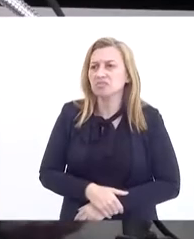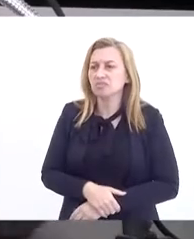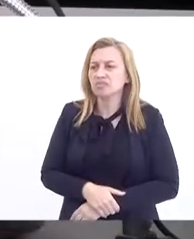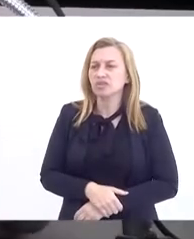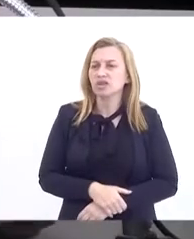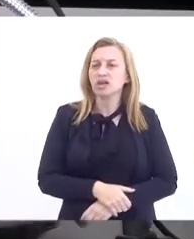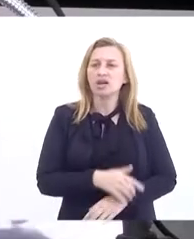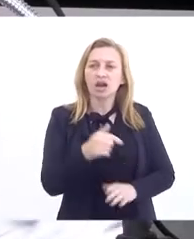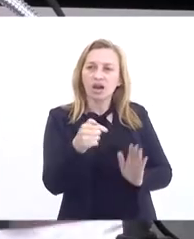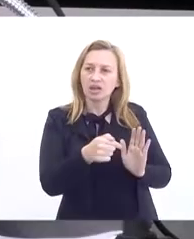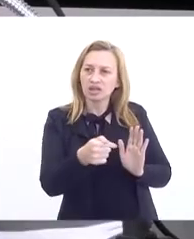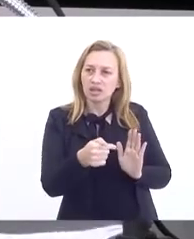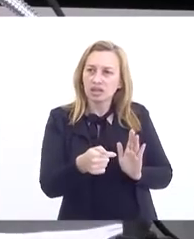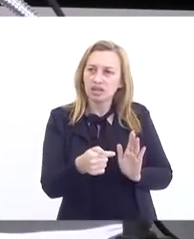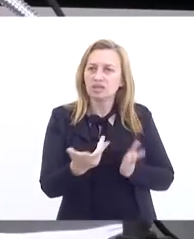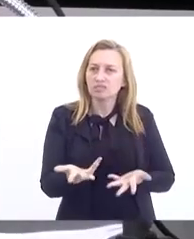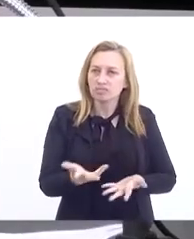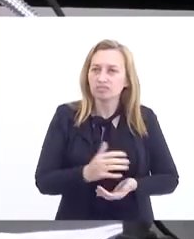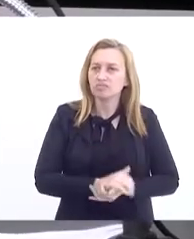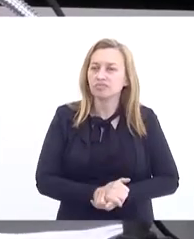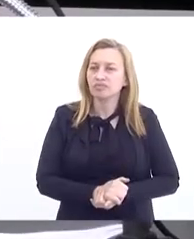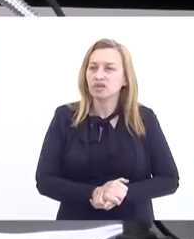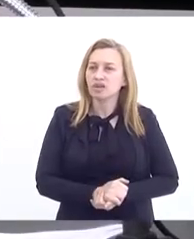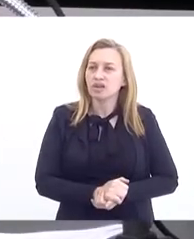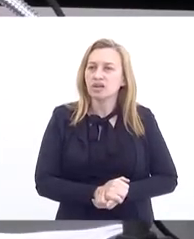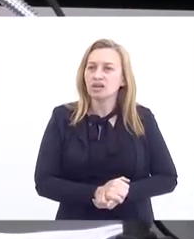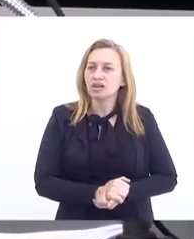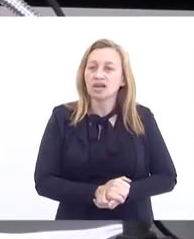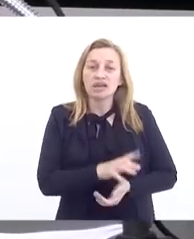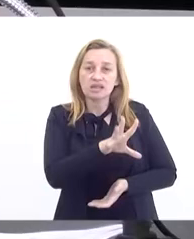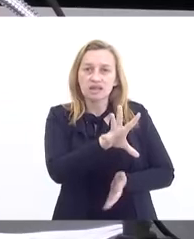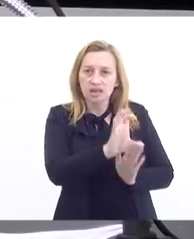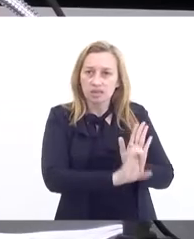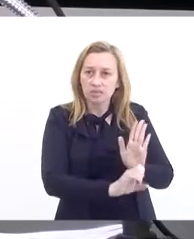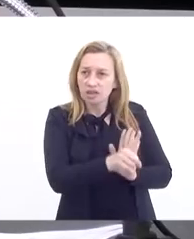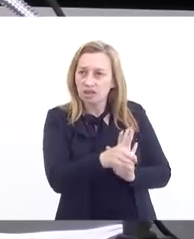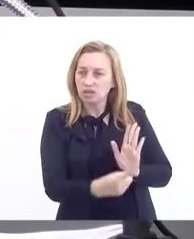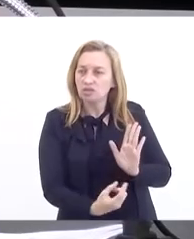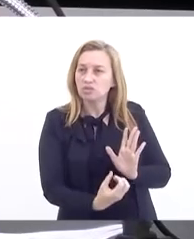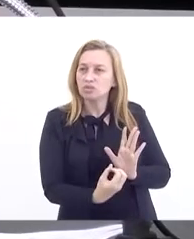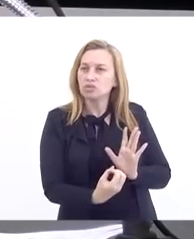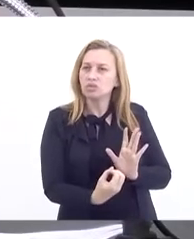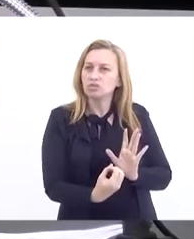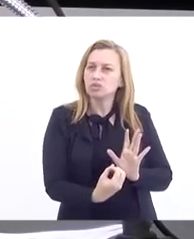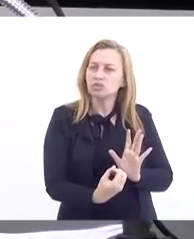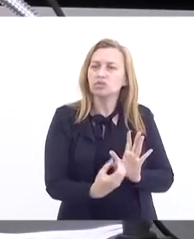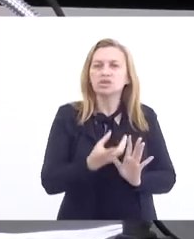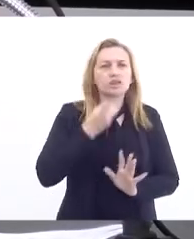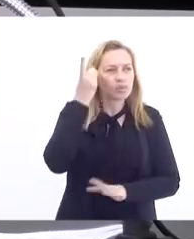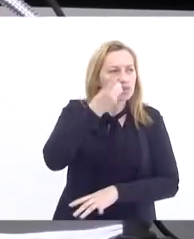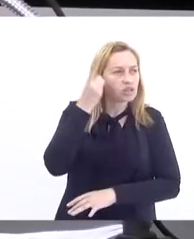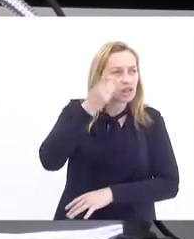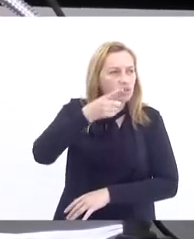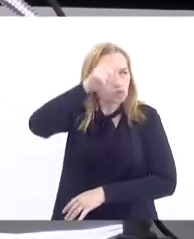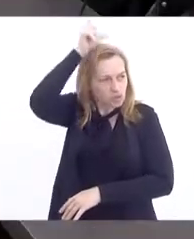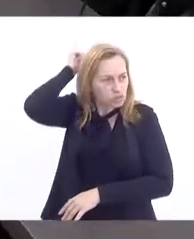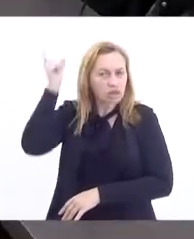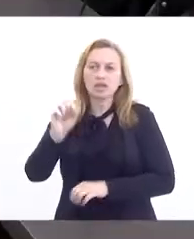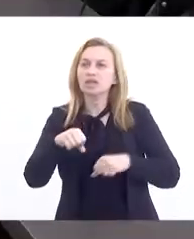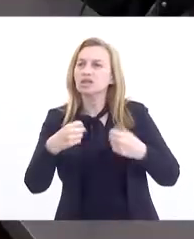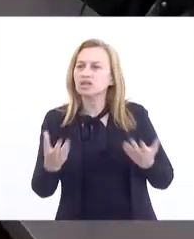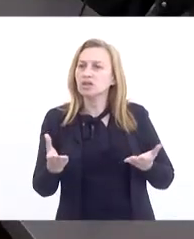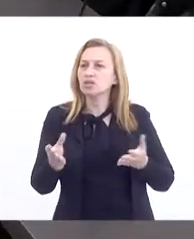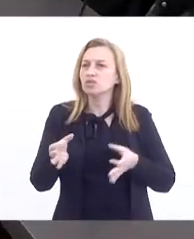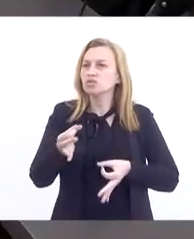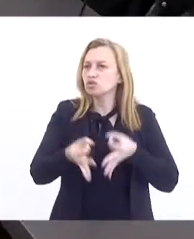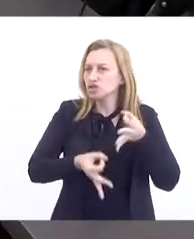aqui no parecer essa emenda do deputado Luiz Paulo. Então, parecer pela